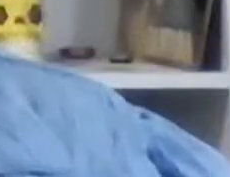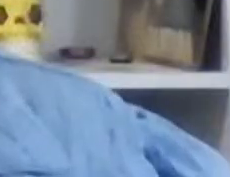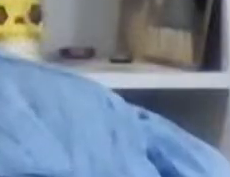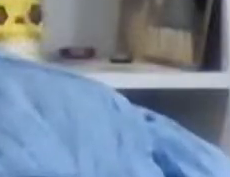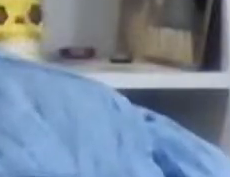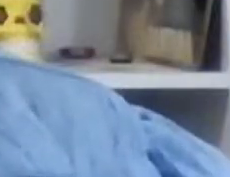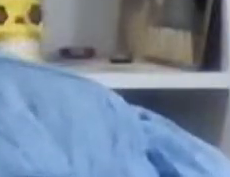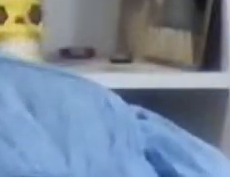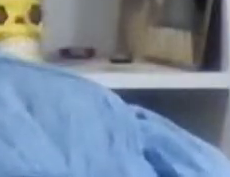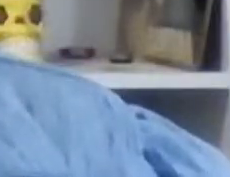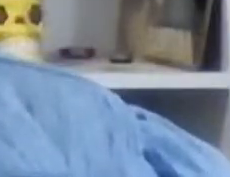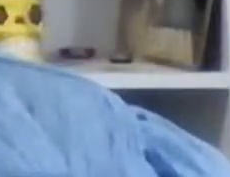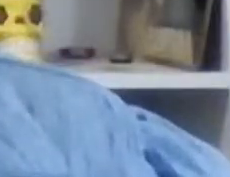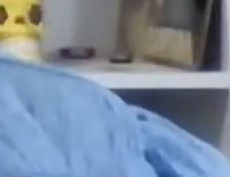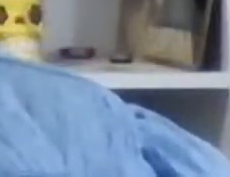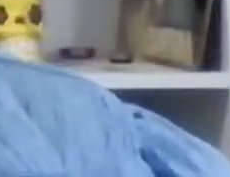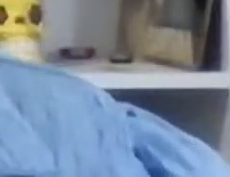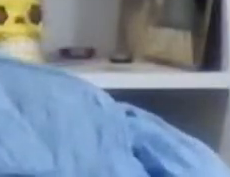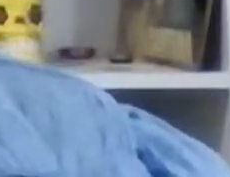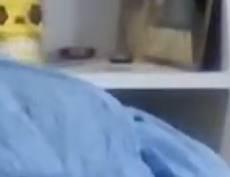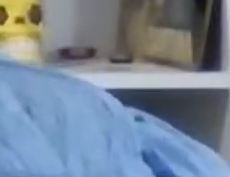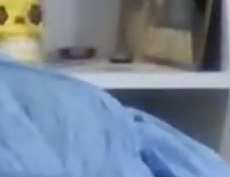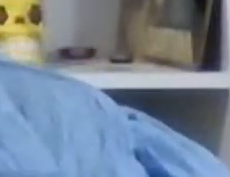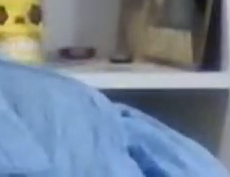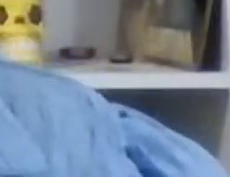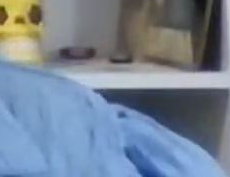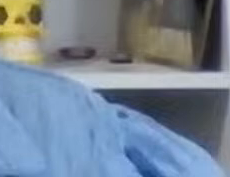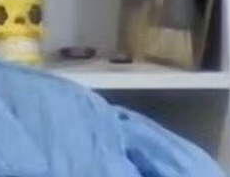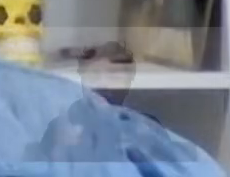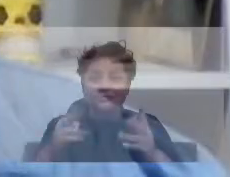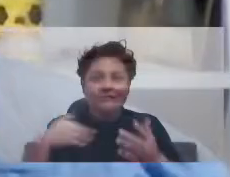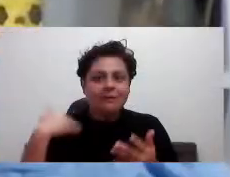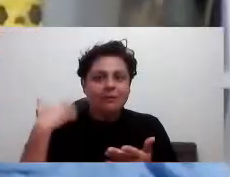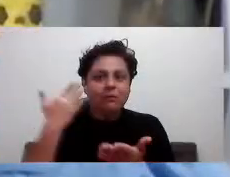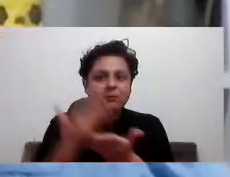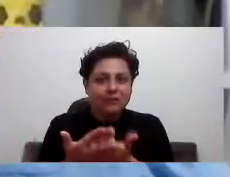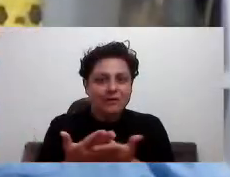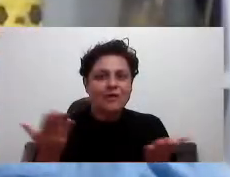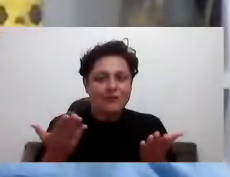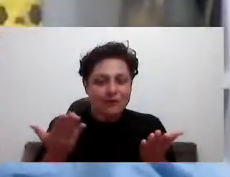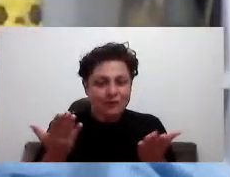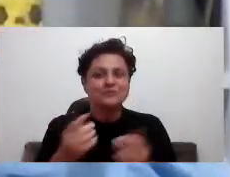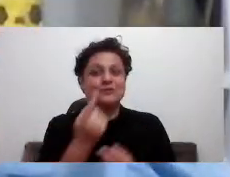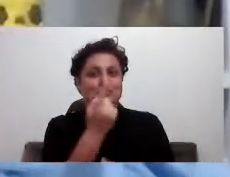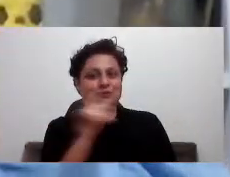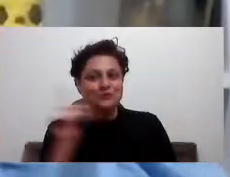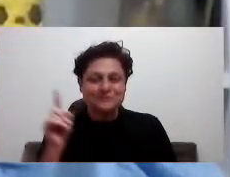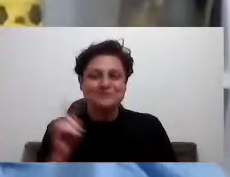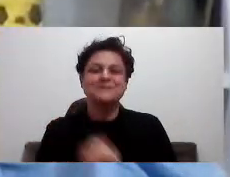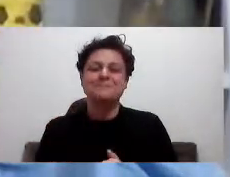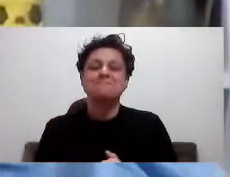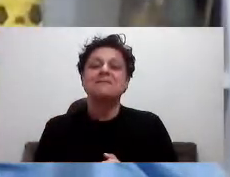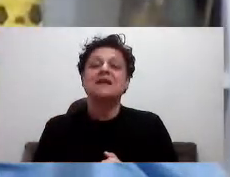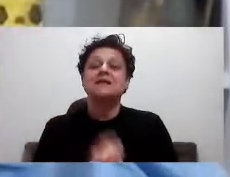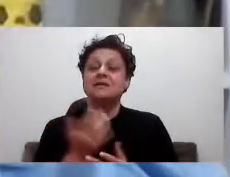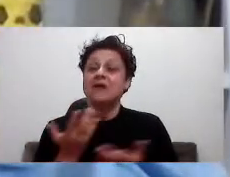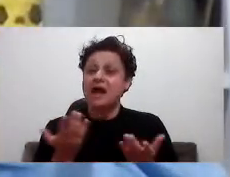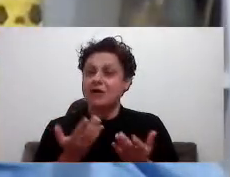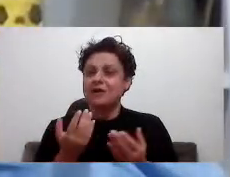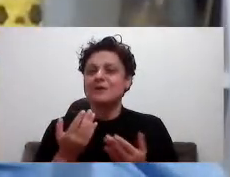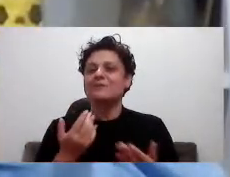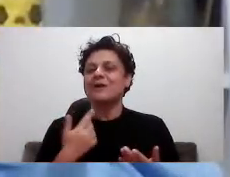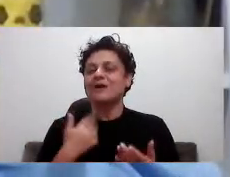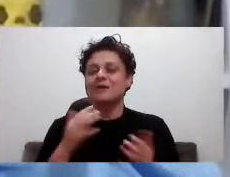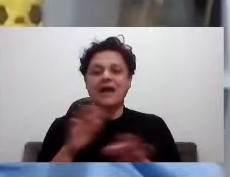Boa noite a todos. Muito obrigada para quem ficou até a última sessão do dia. Então, agora, para encerrar o tópico de hoje, eu tenho o prazer